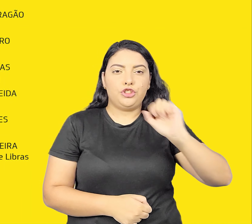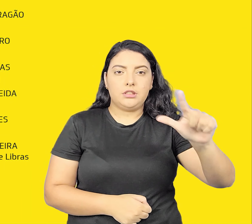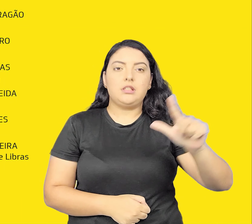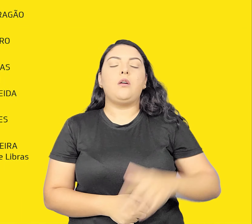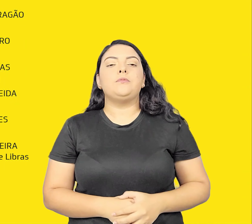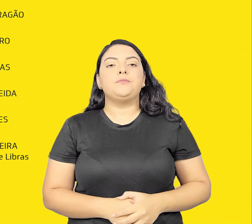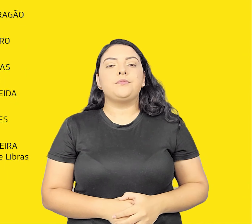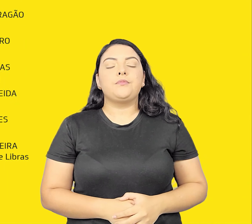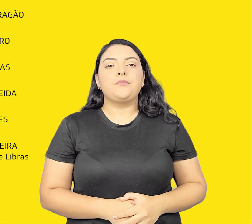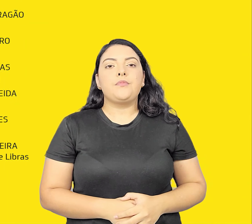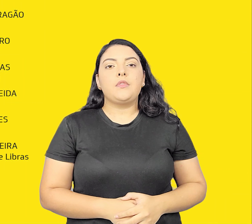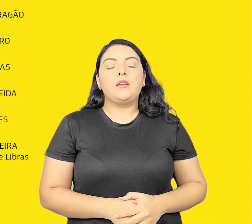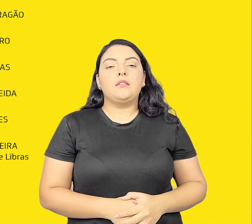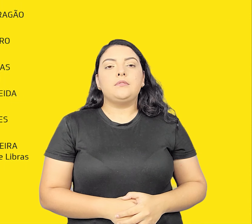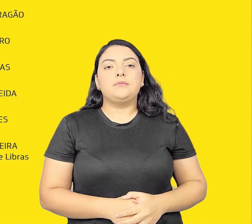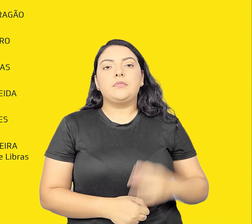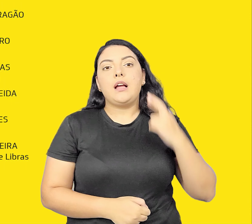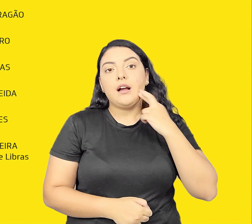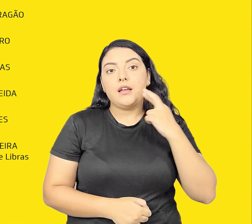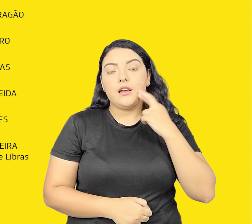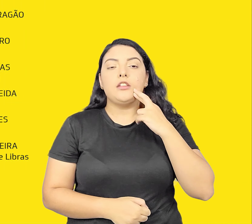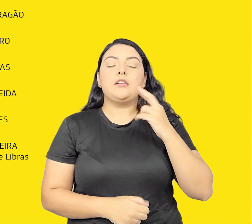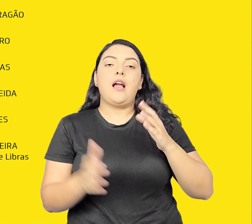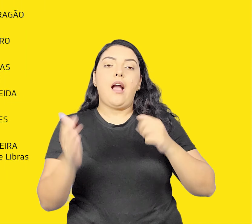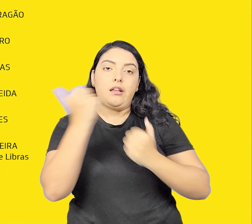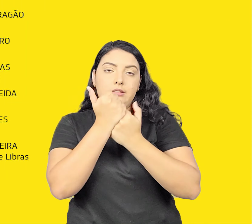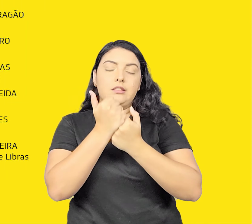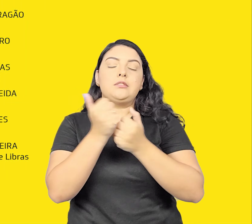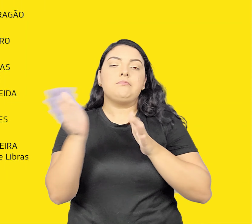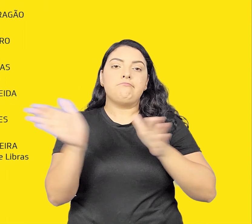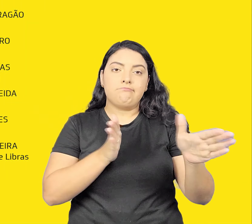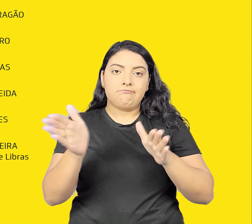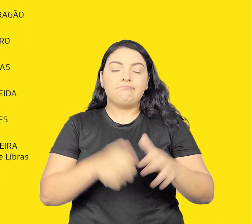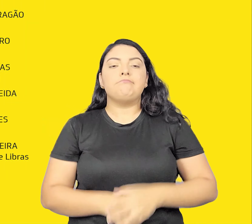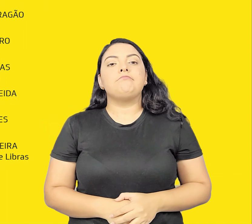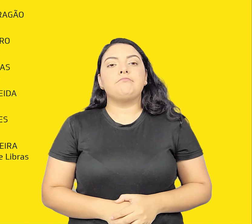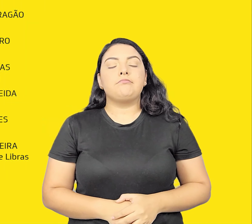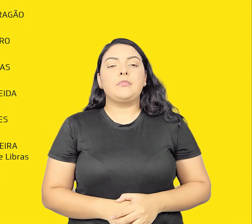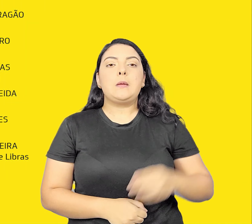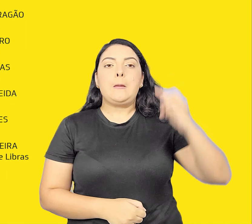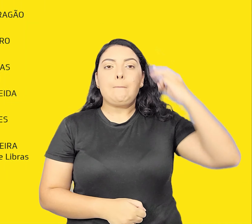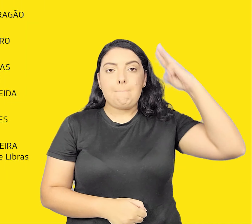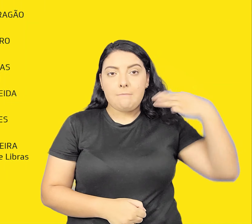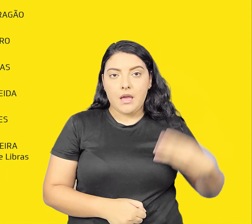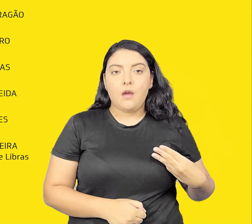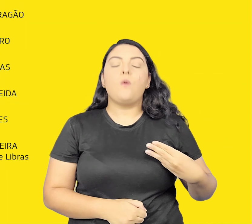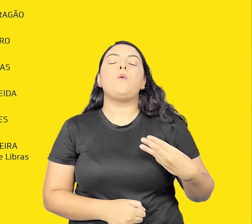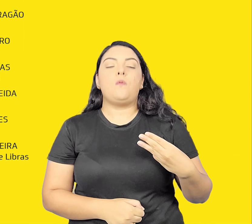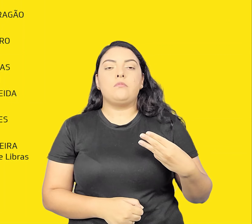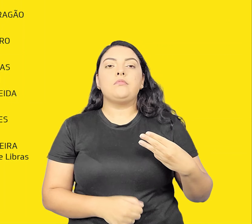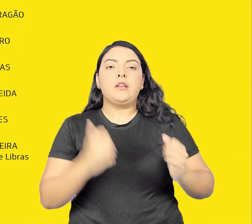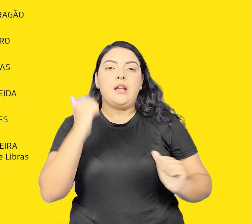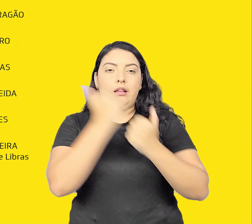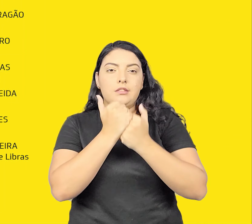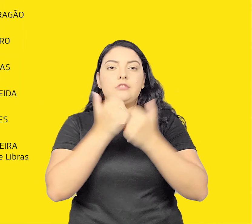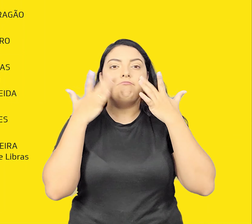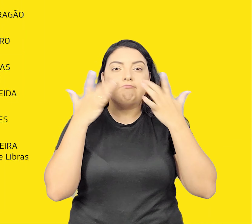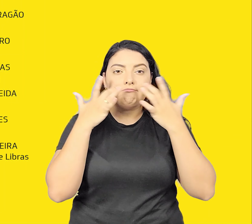Raiane Araújo Assistente Pedagógica Acessibilidade Mel Andrade Assistente Pedagógica Teatro